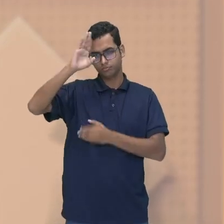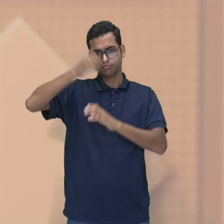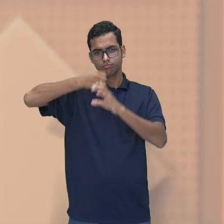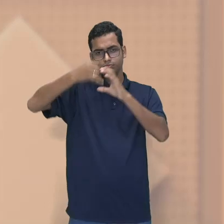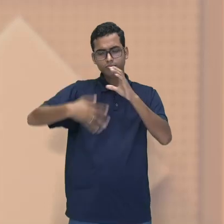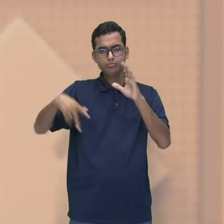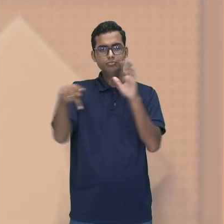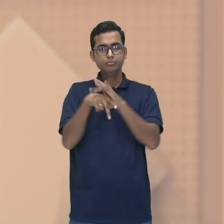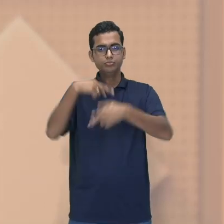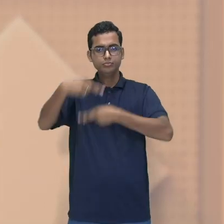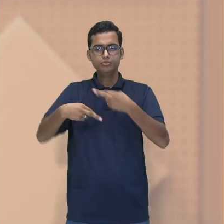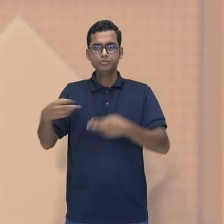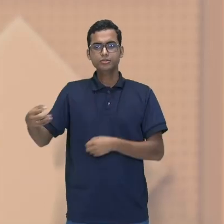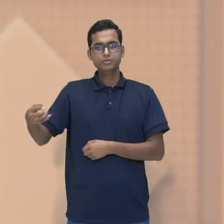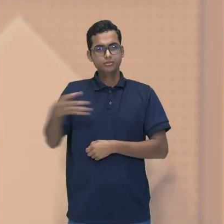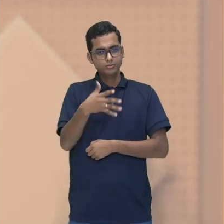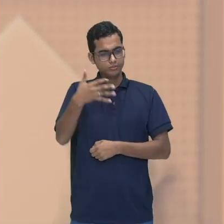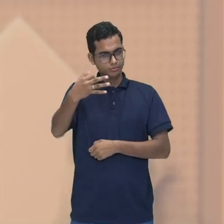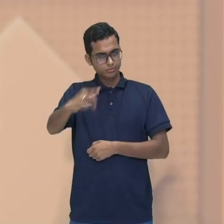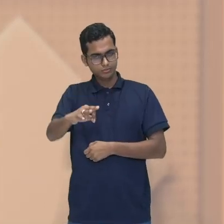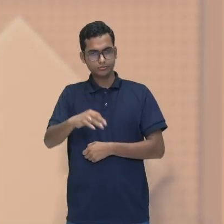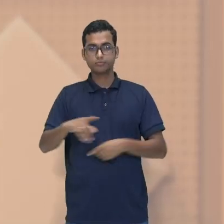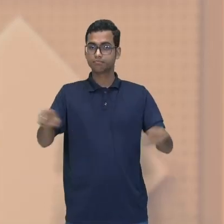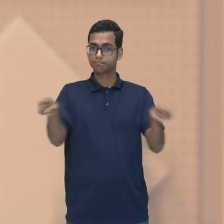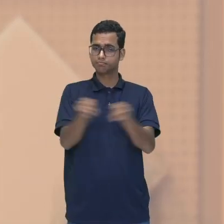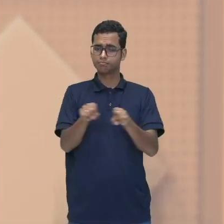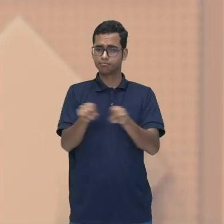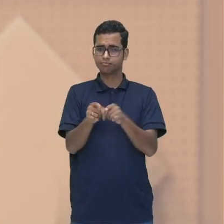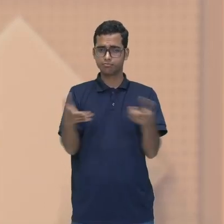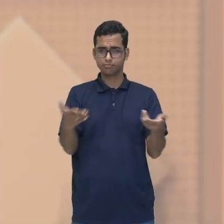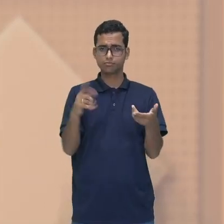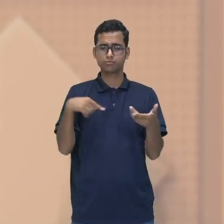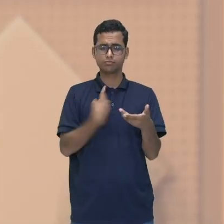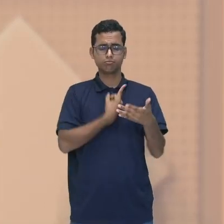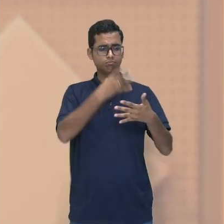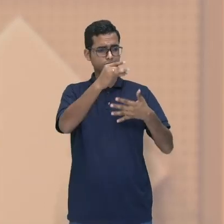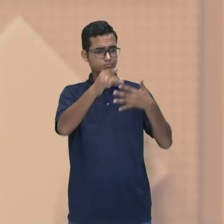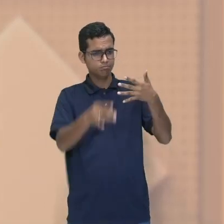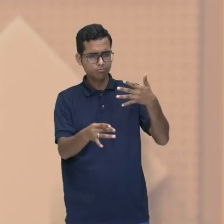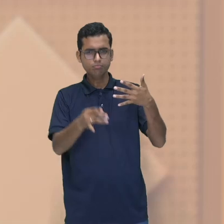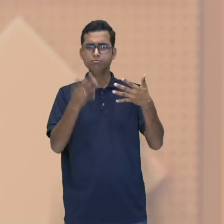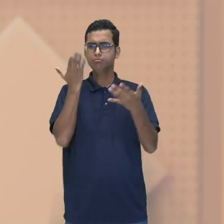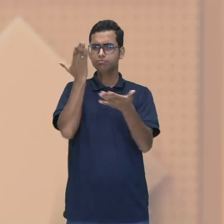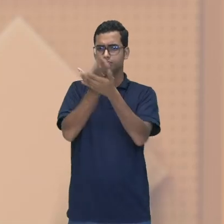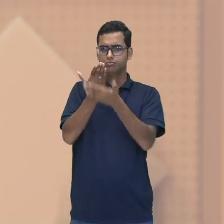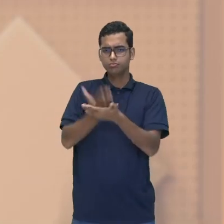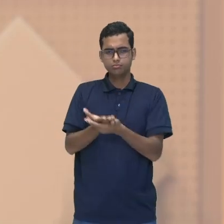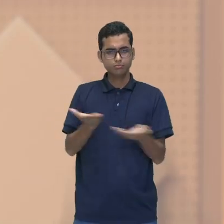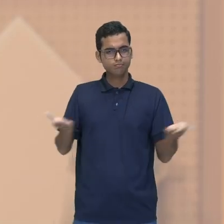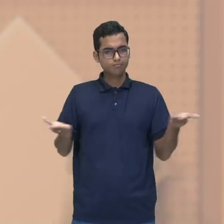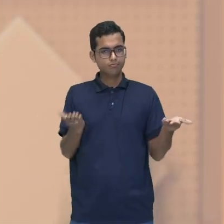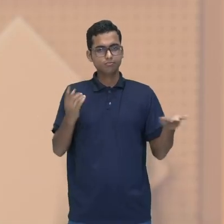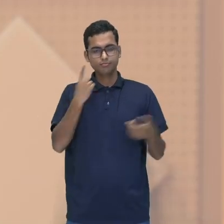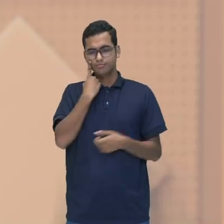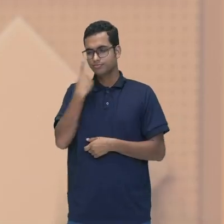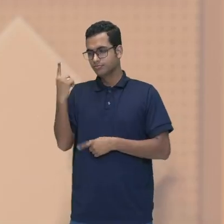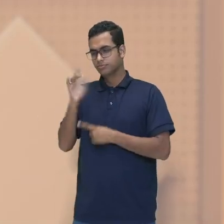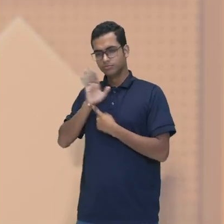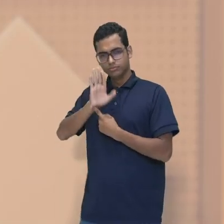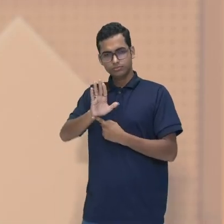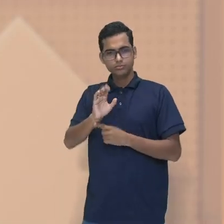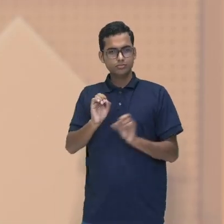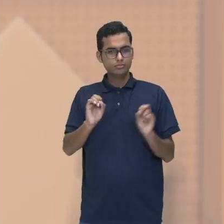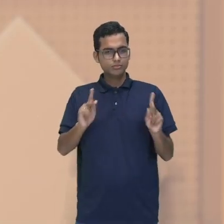do Renascimento, certo? E vamos falar mais detalhadamente sobre isso daqui a